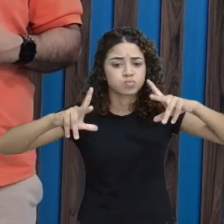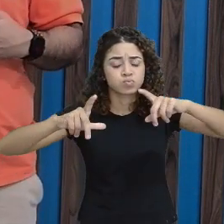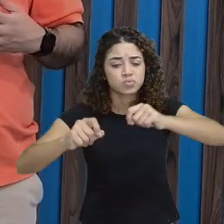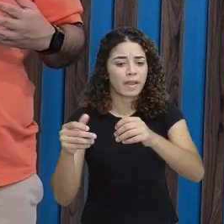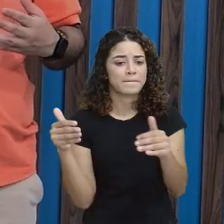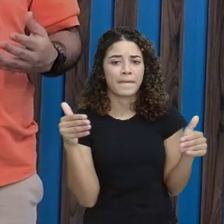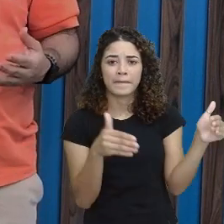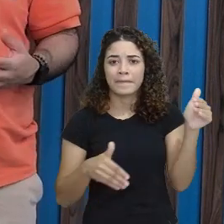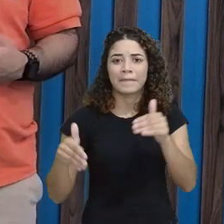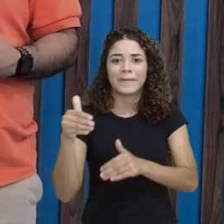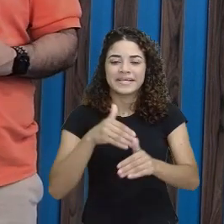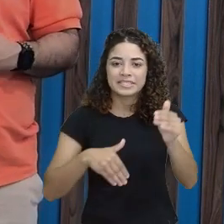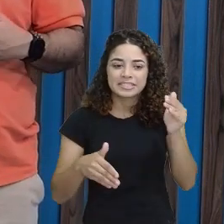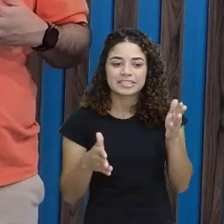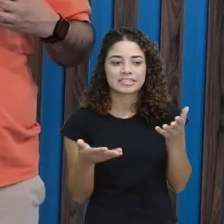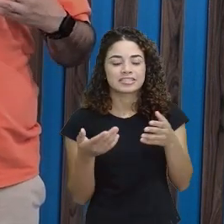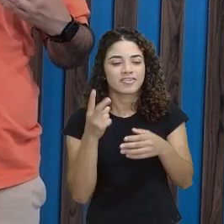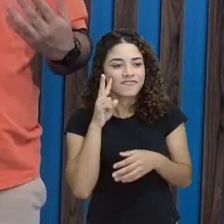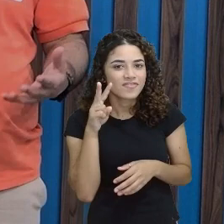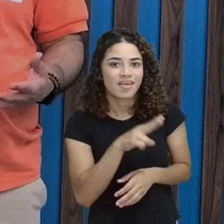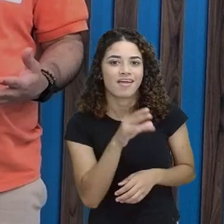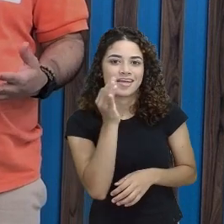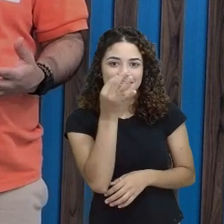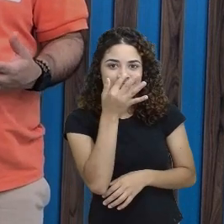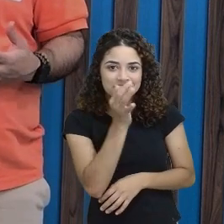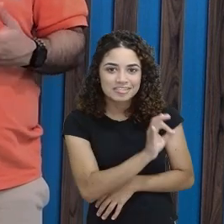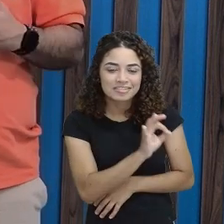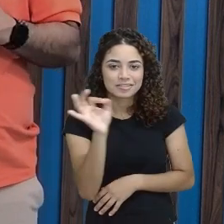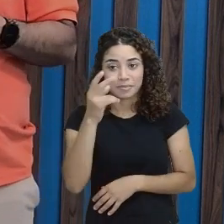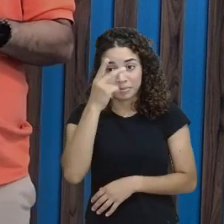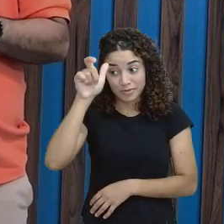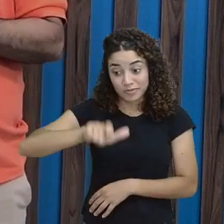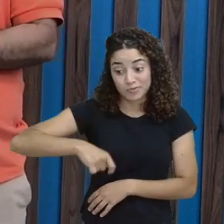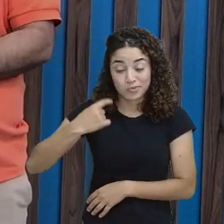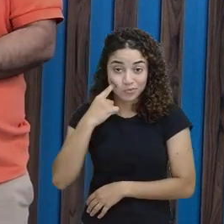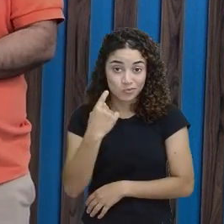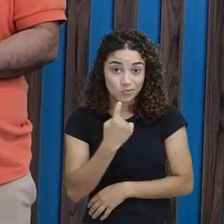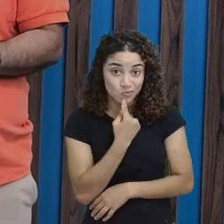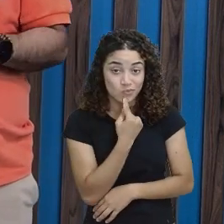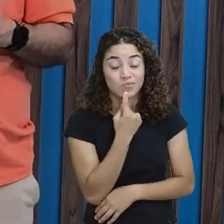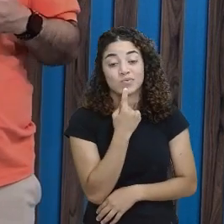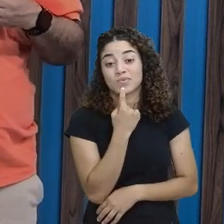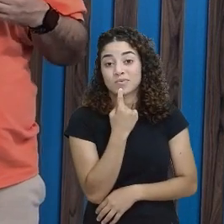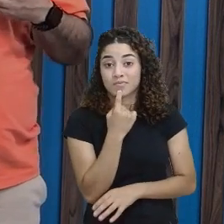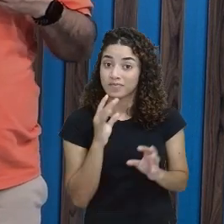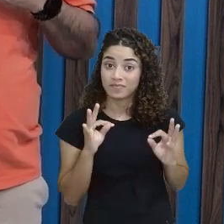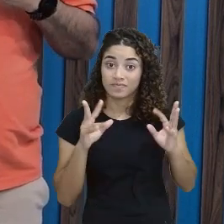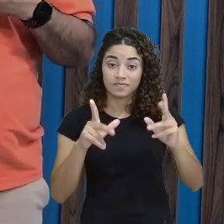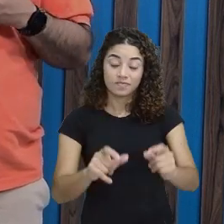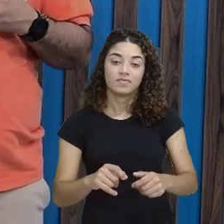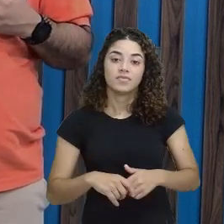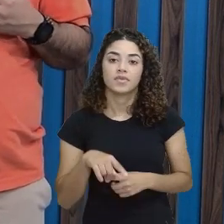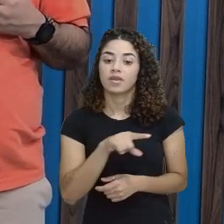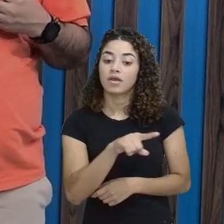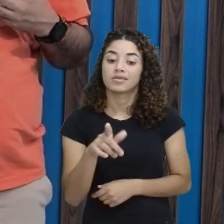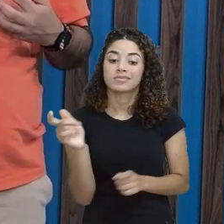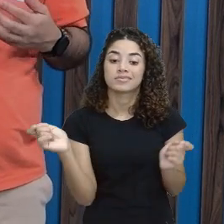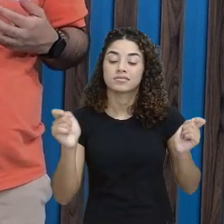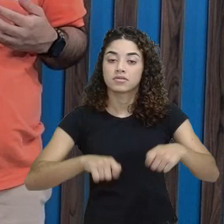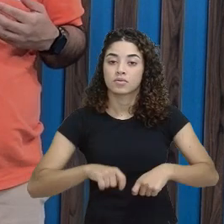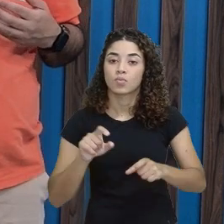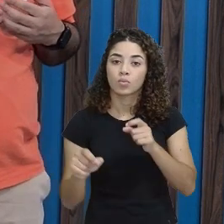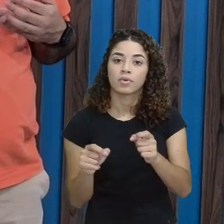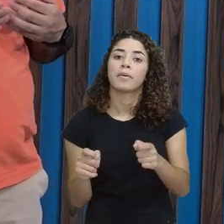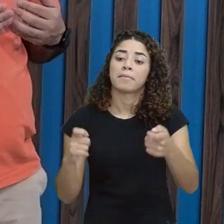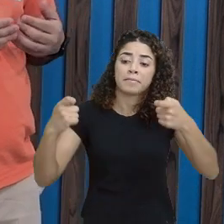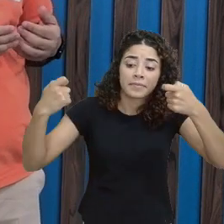As pessoas, né, surdas, né, e surdos, né, eles assim contam